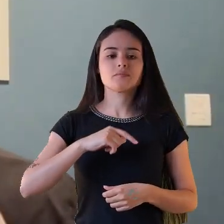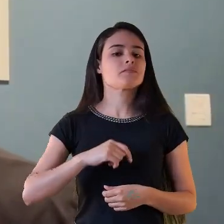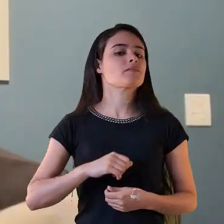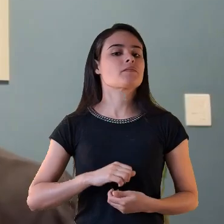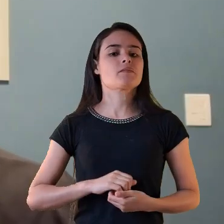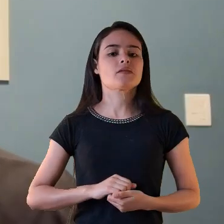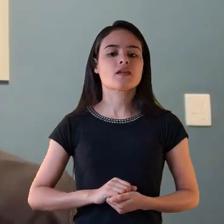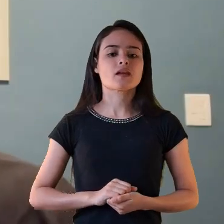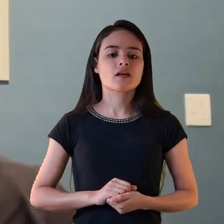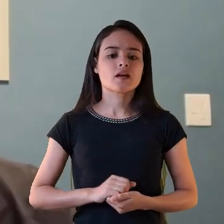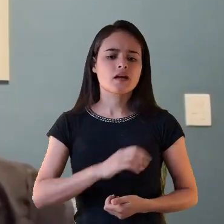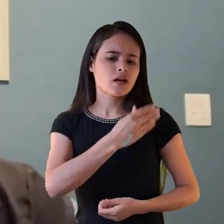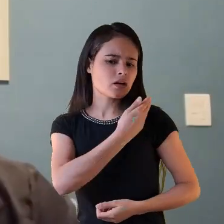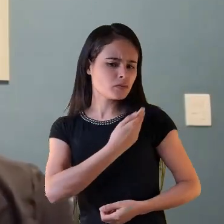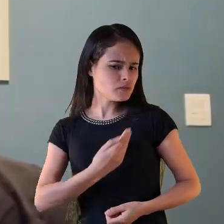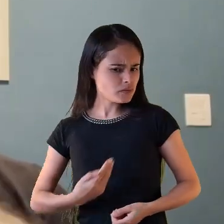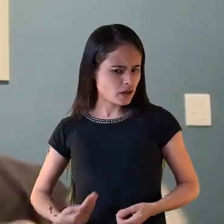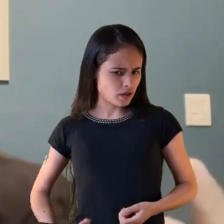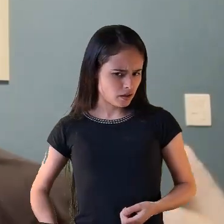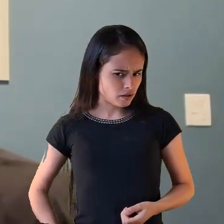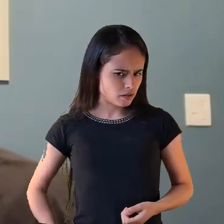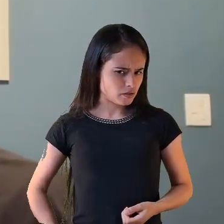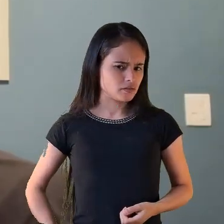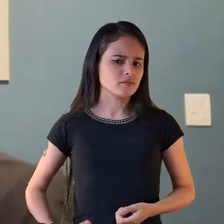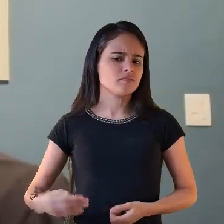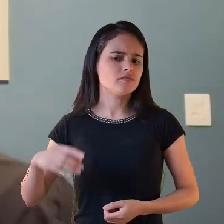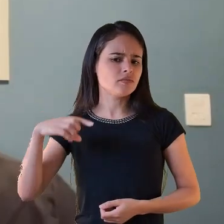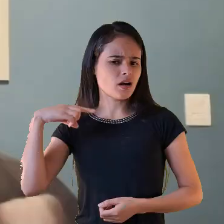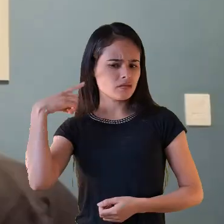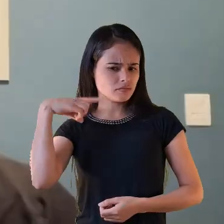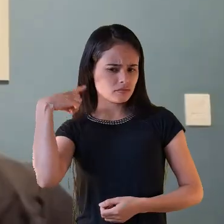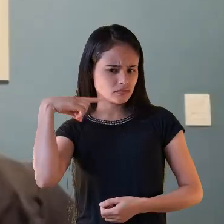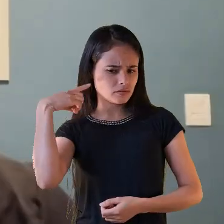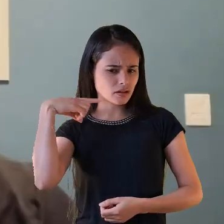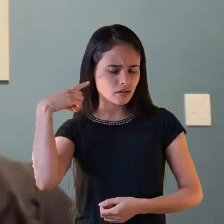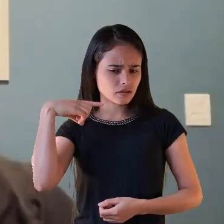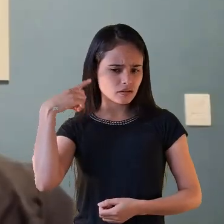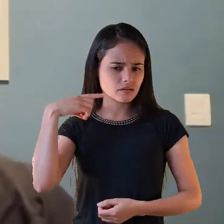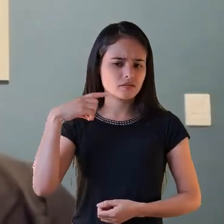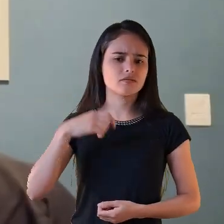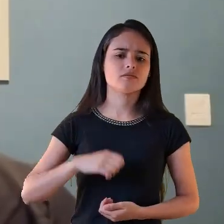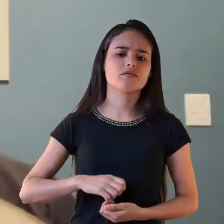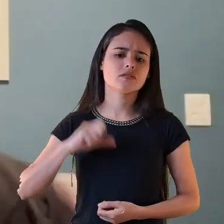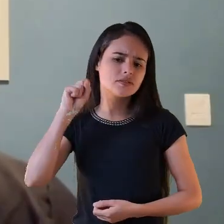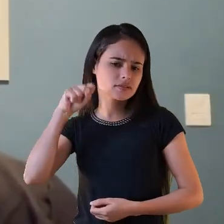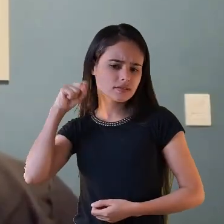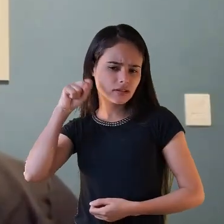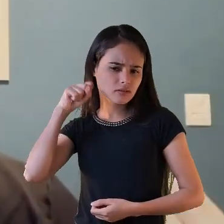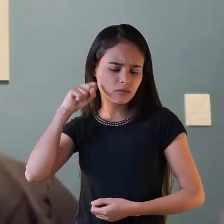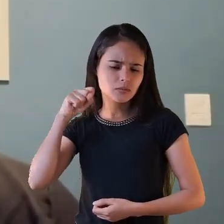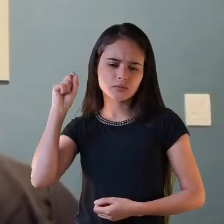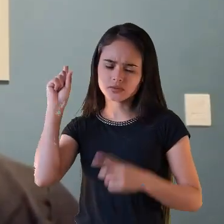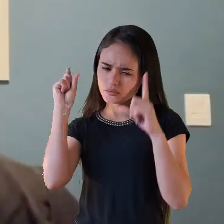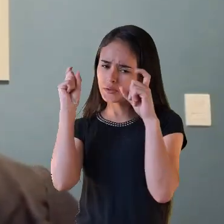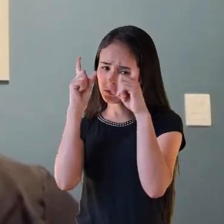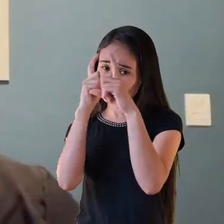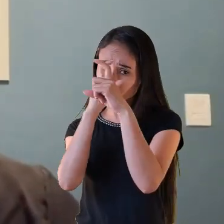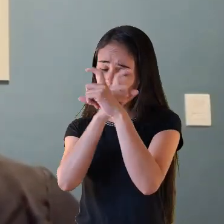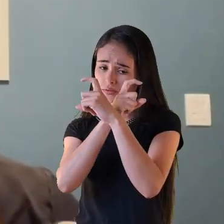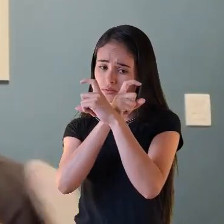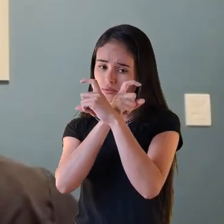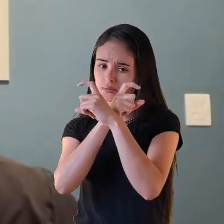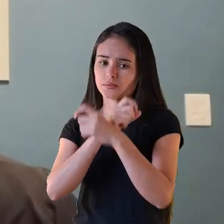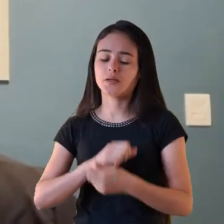quais foram as escolhas tomadas ao longo da história do Brasil e reafirmadas hoje em dia, que ajudam a explicar por que um país com